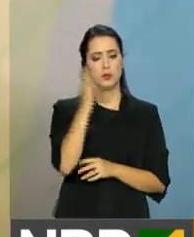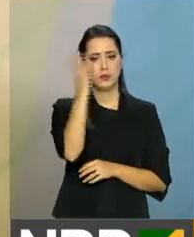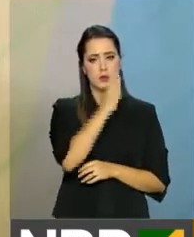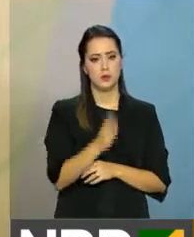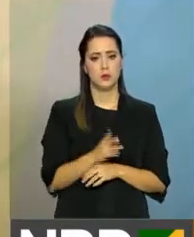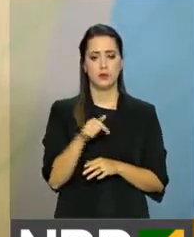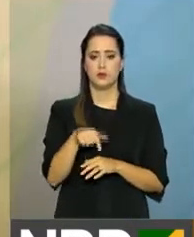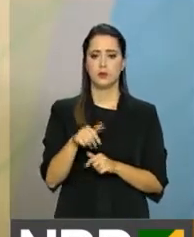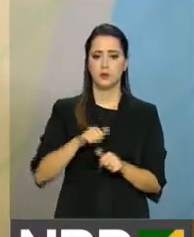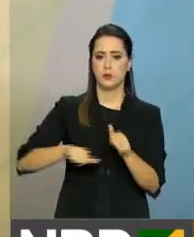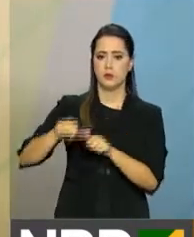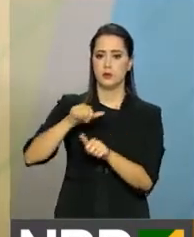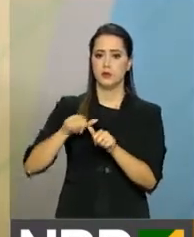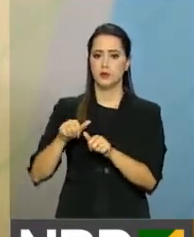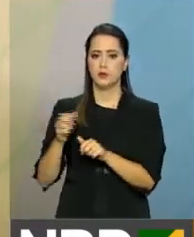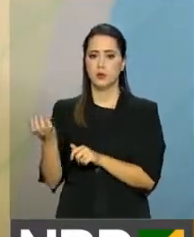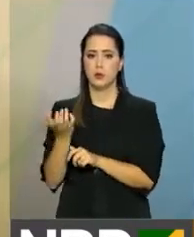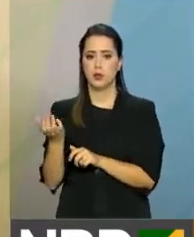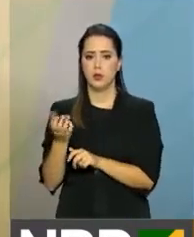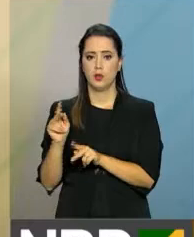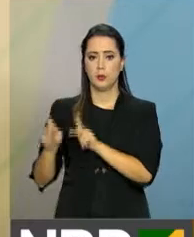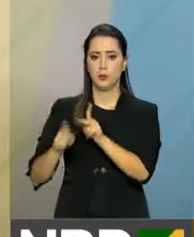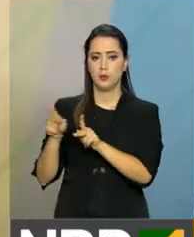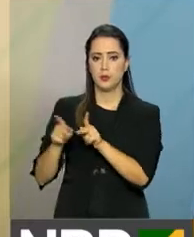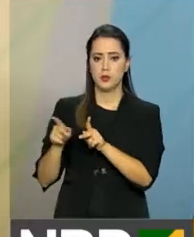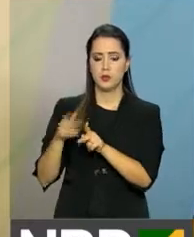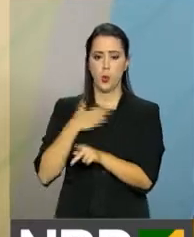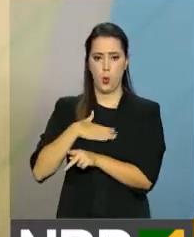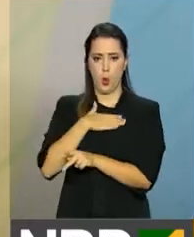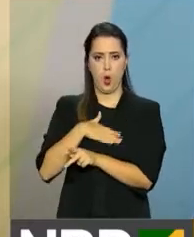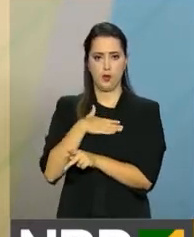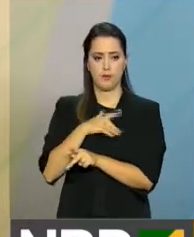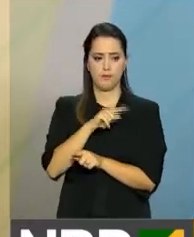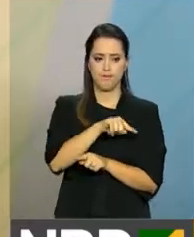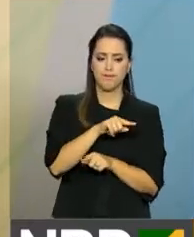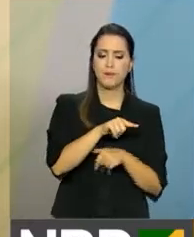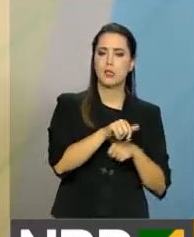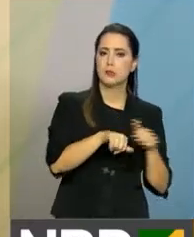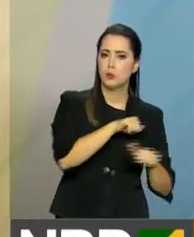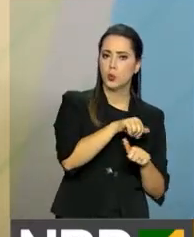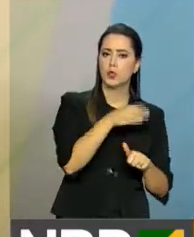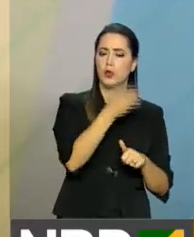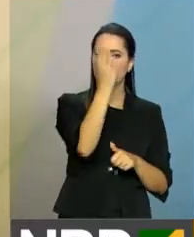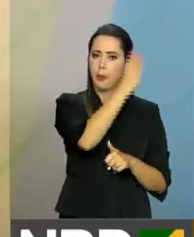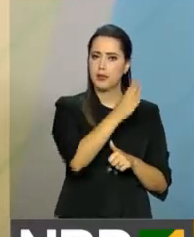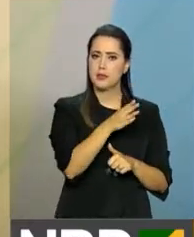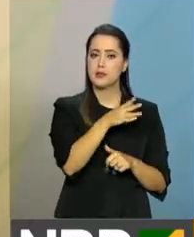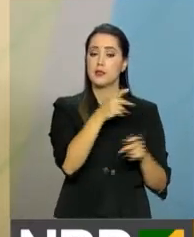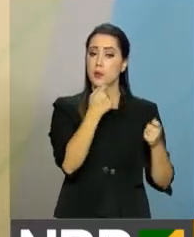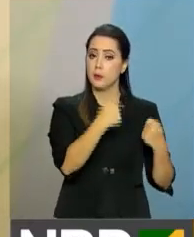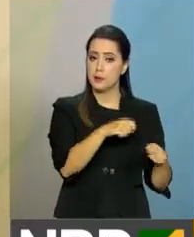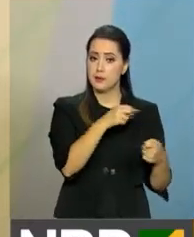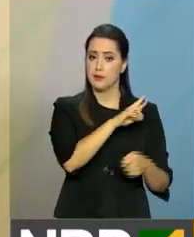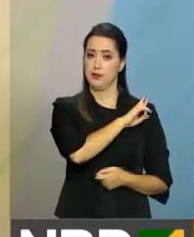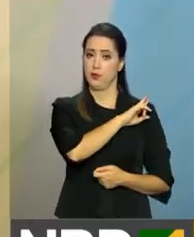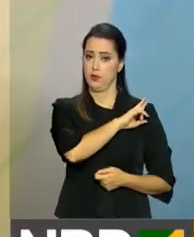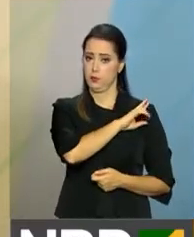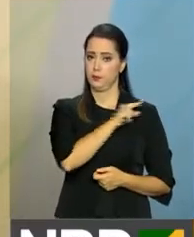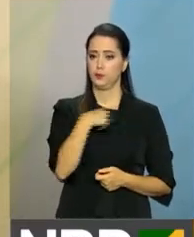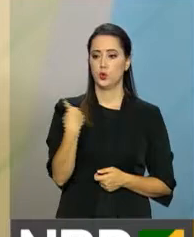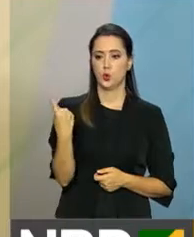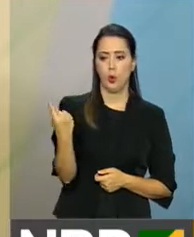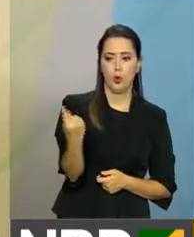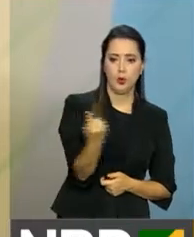do populismo para a responsabilidade e essa transição eu confesso nós estamos fazendo